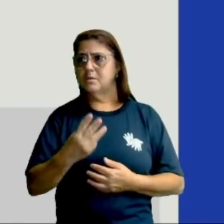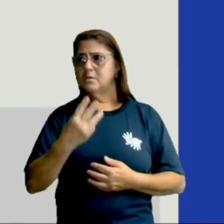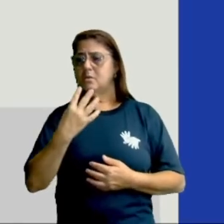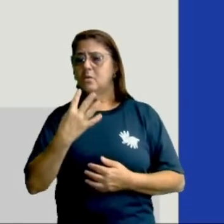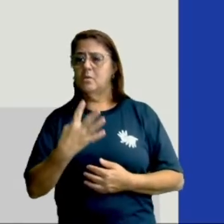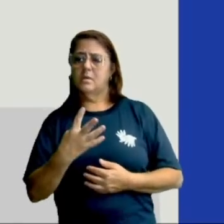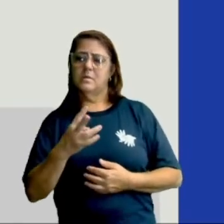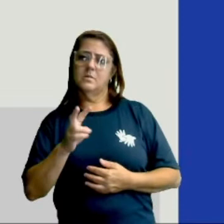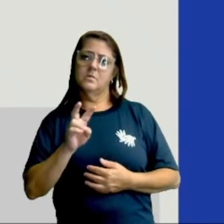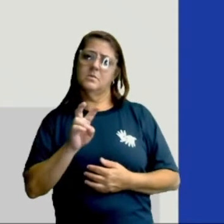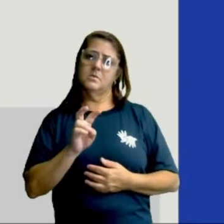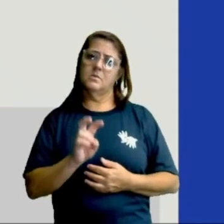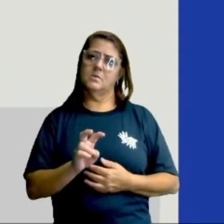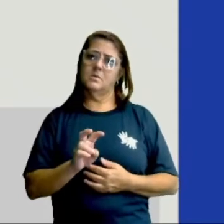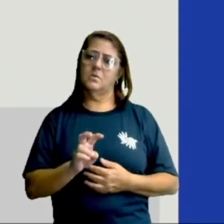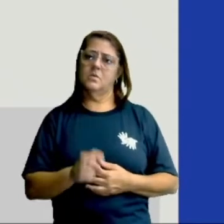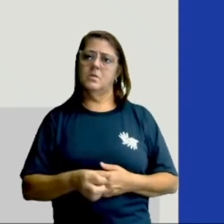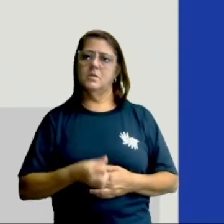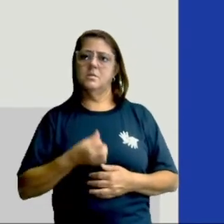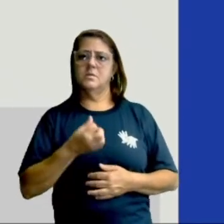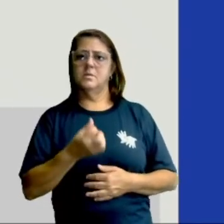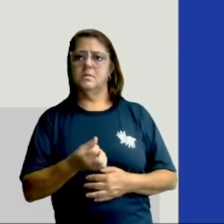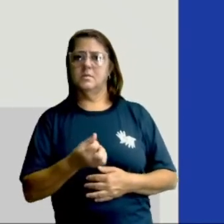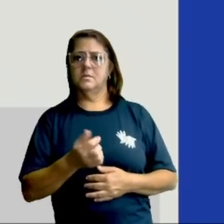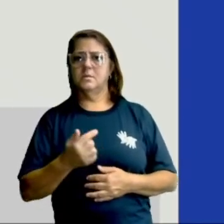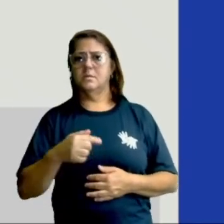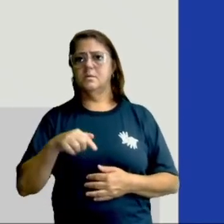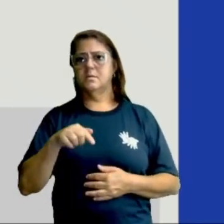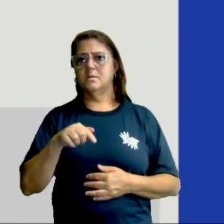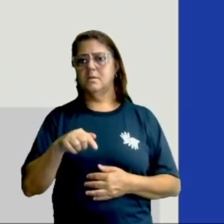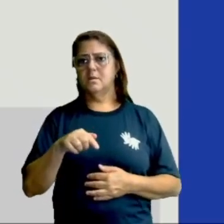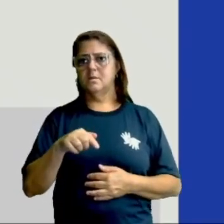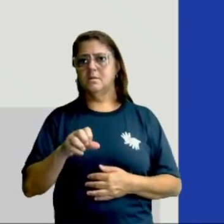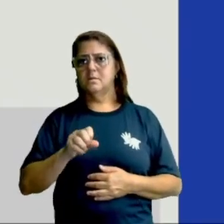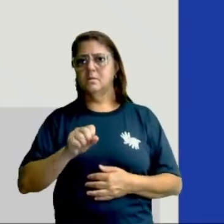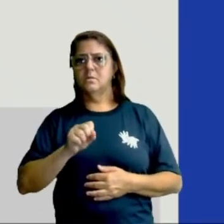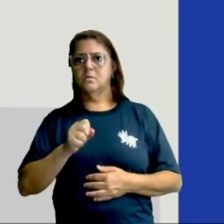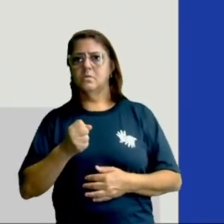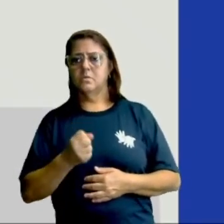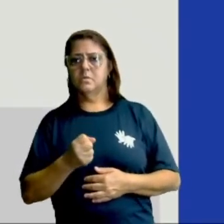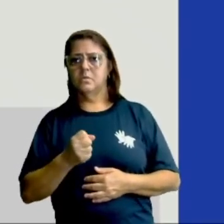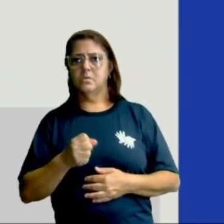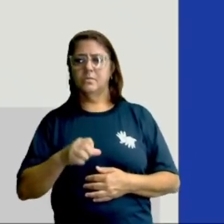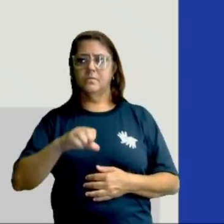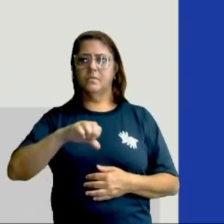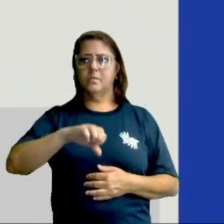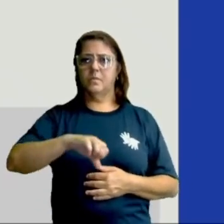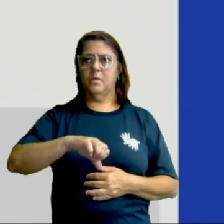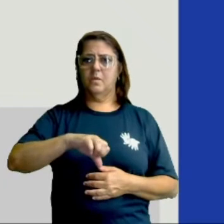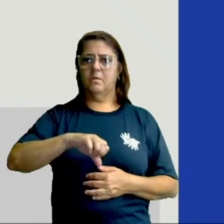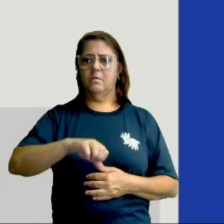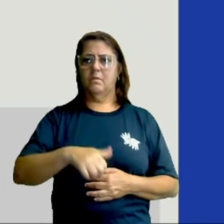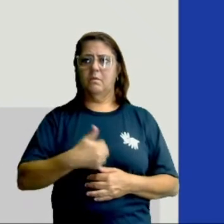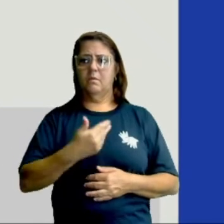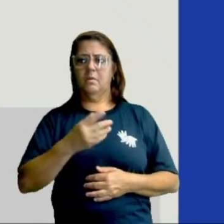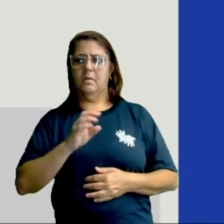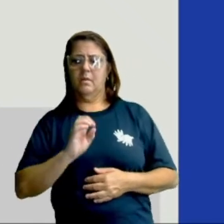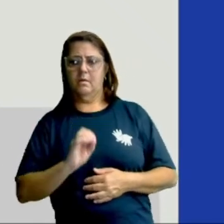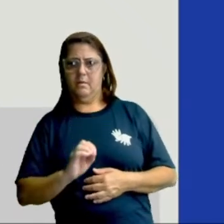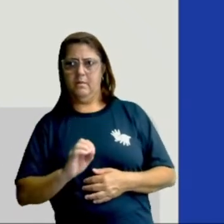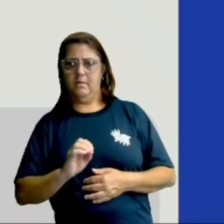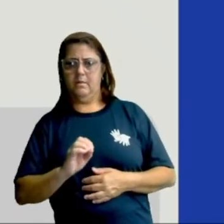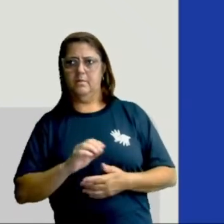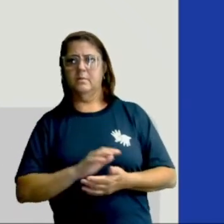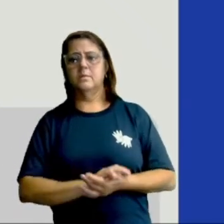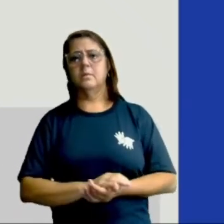3, 4, 5, 6, 7, 8, 9,